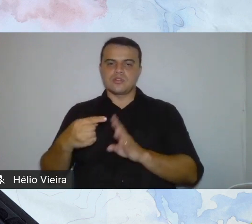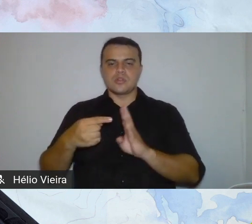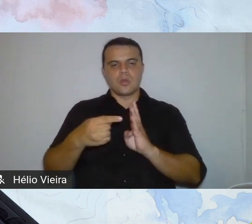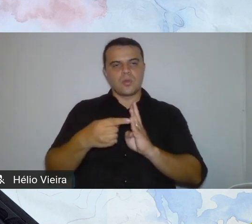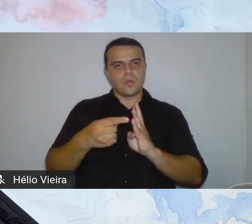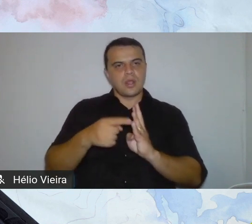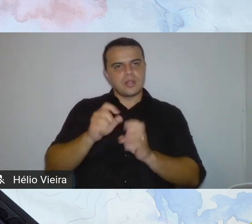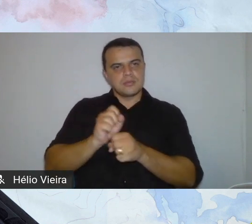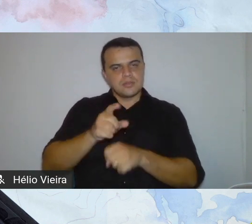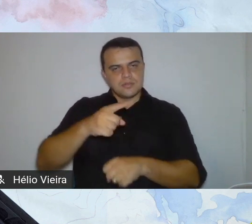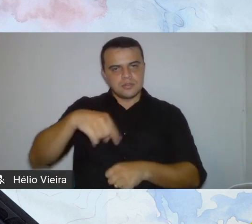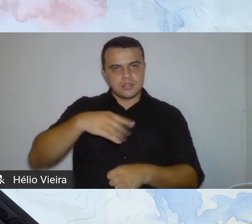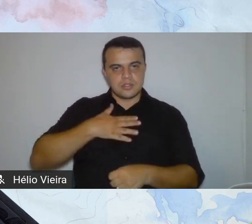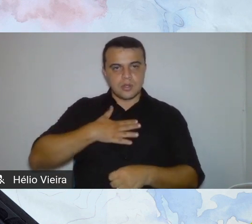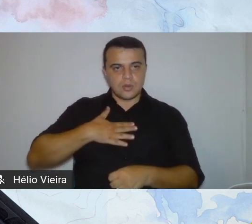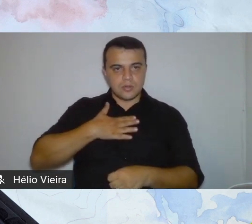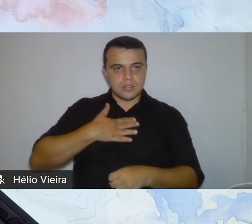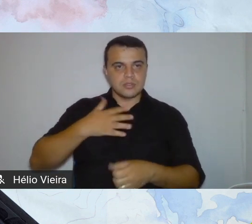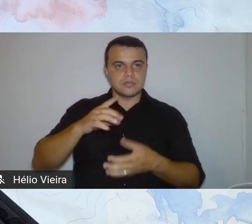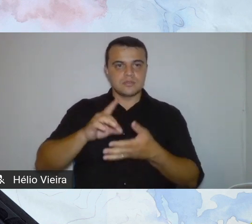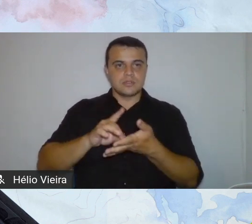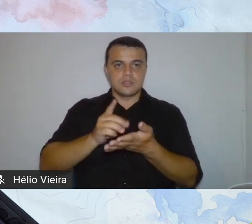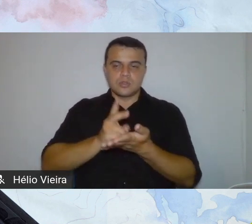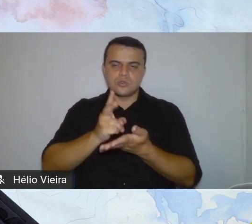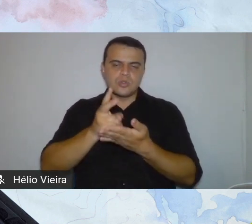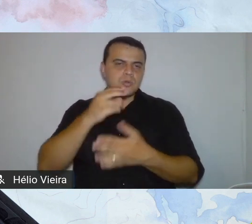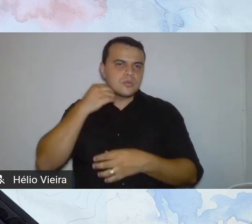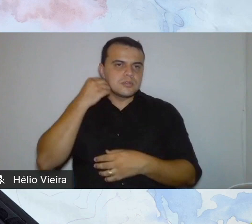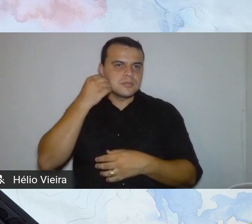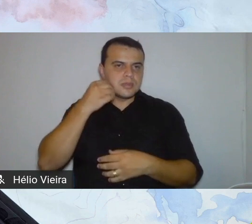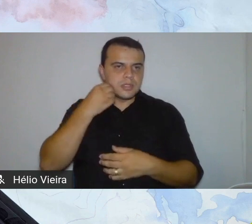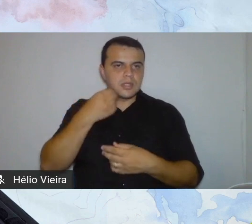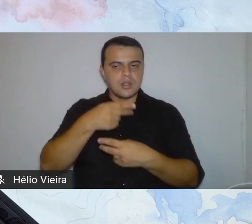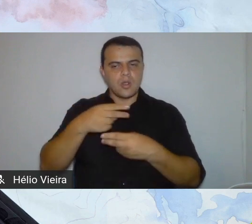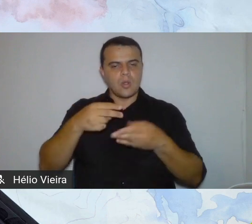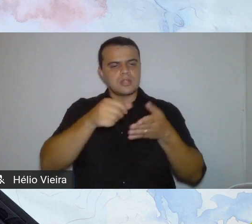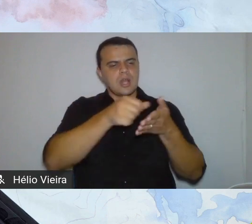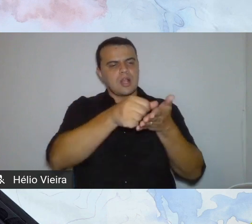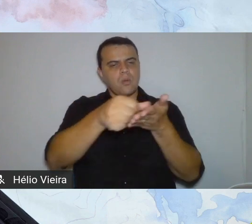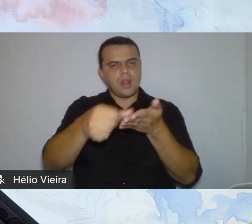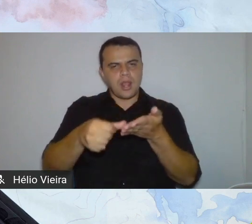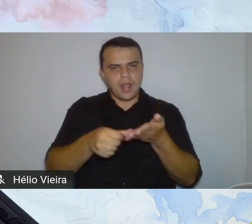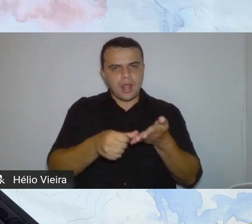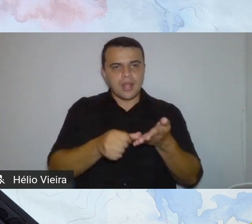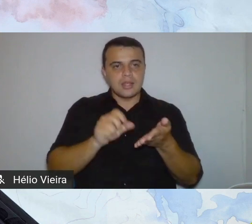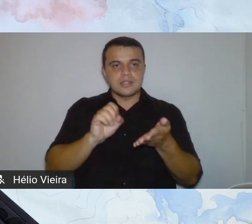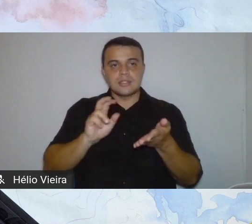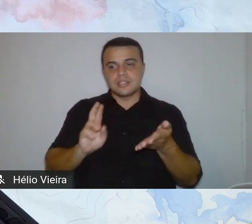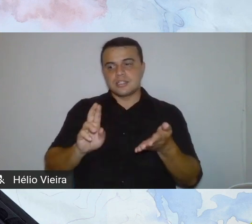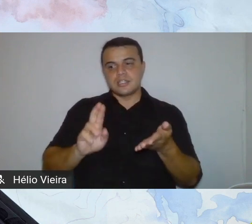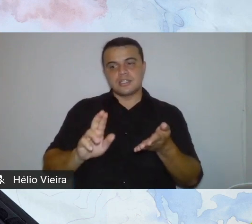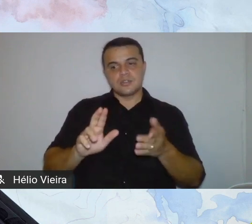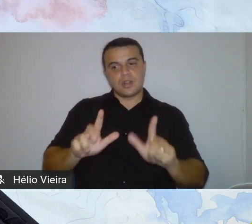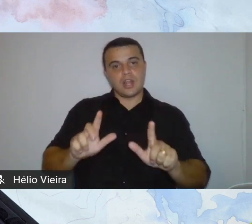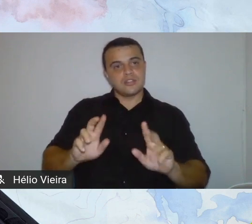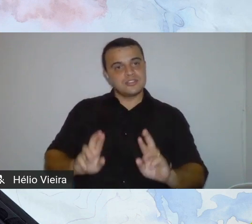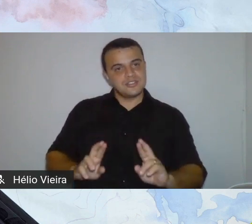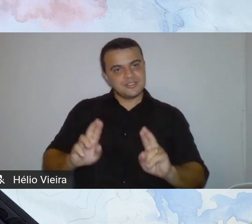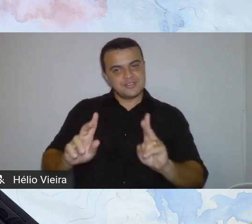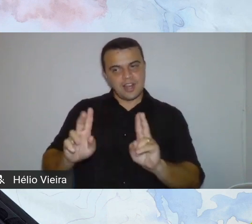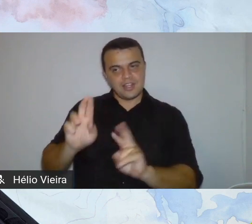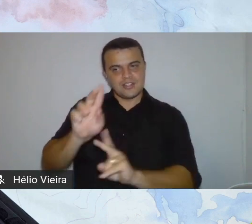vocês tenham gostado. Espero que vocês continuem experimentando muito aquarela, tudo bem? Cada resultado vai ficar mais diferente do que o